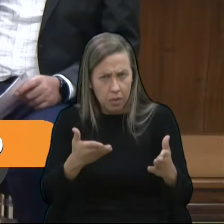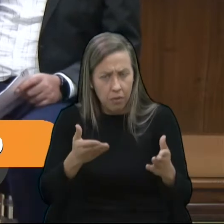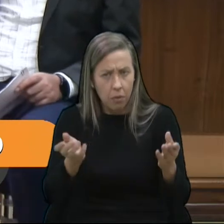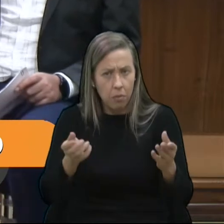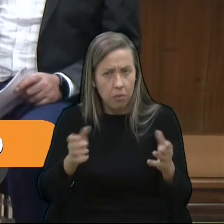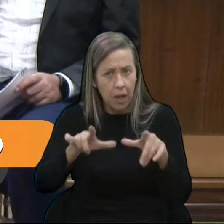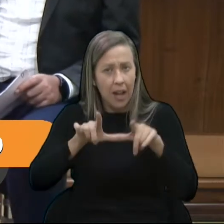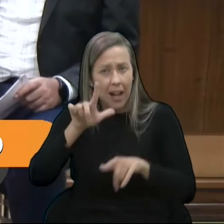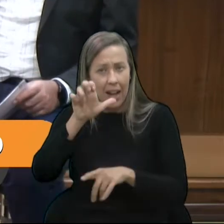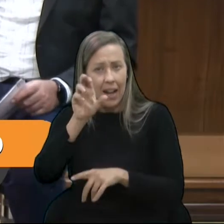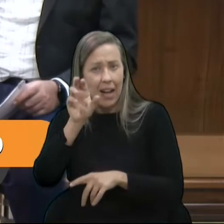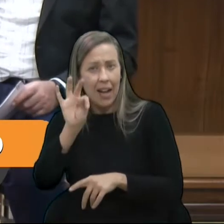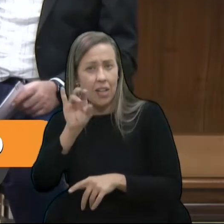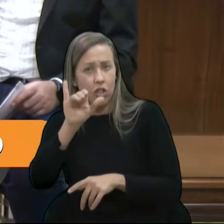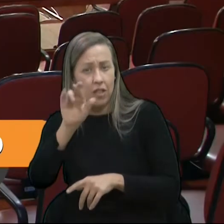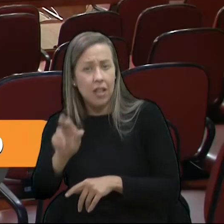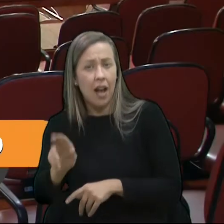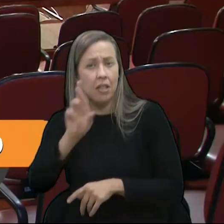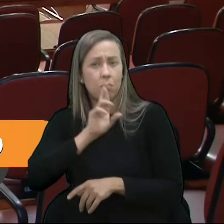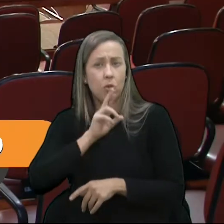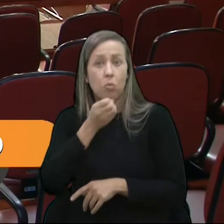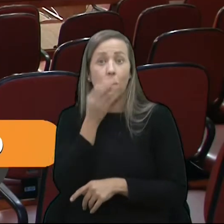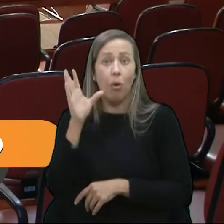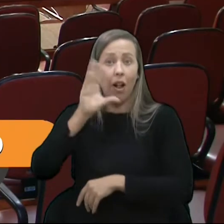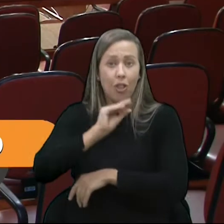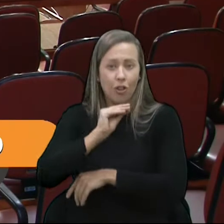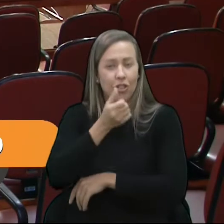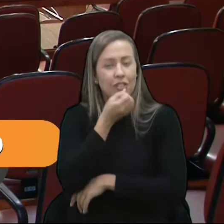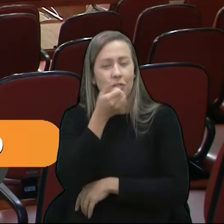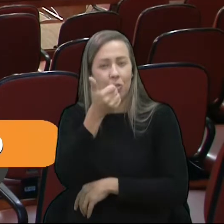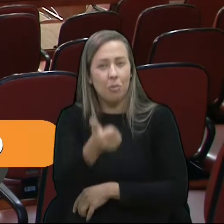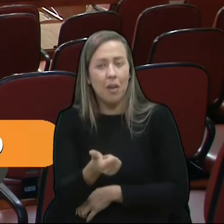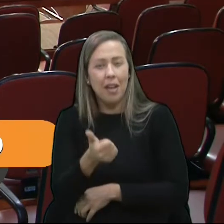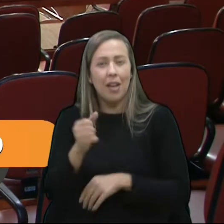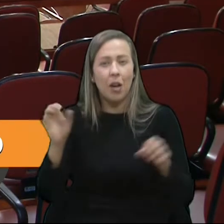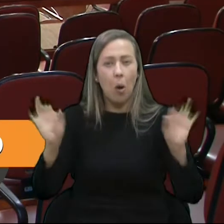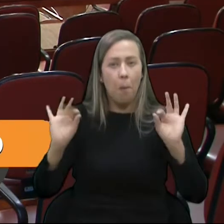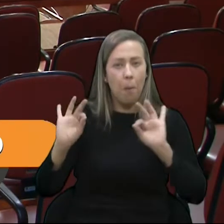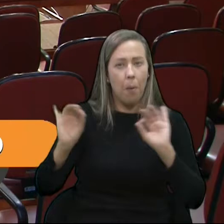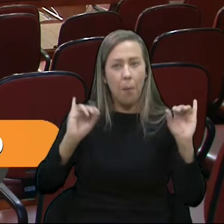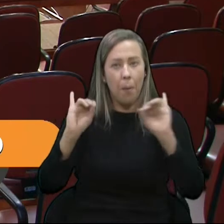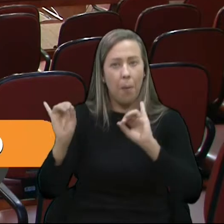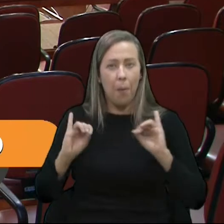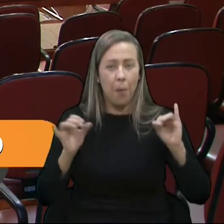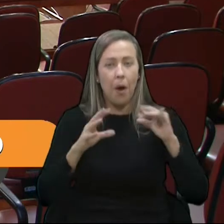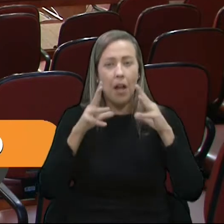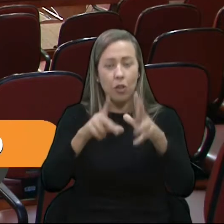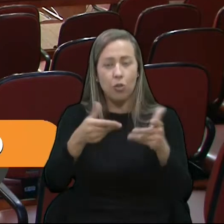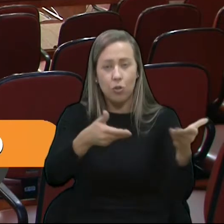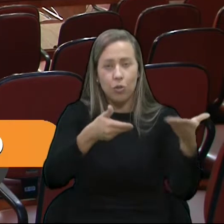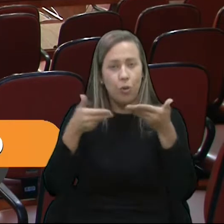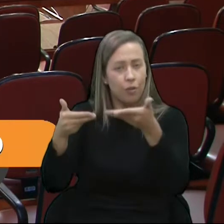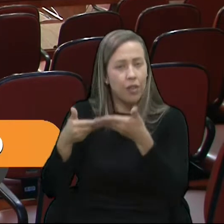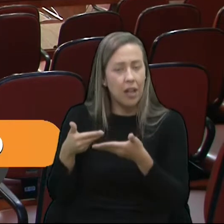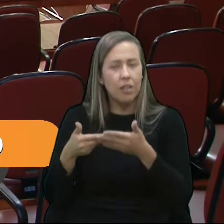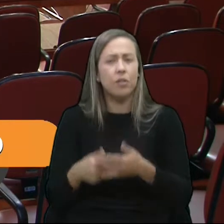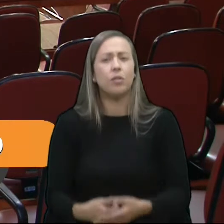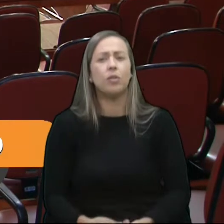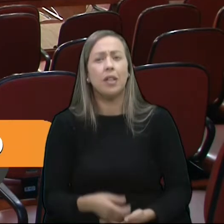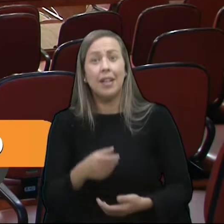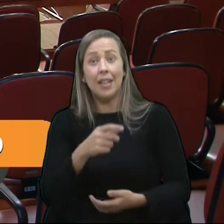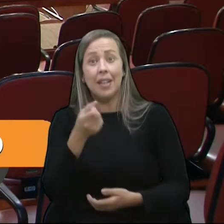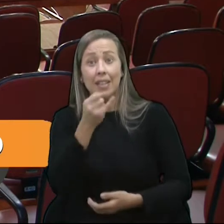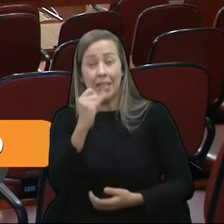noite. Boa noite, pessoal, tudo bem? Boa noite, Thales, boa noite, Fábio, aos nossos convidados. Para quem deseja